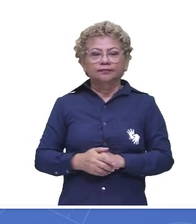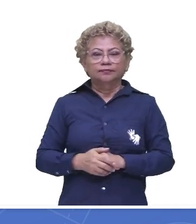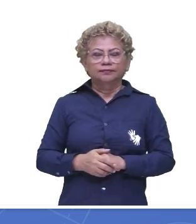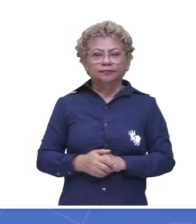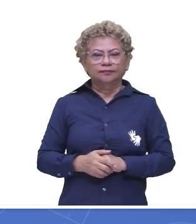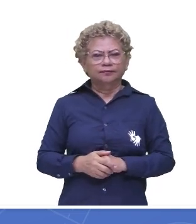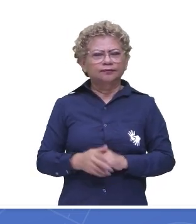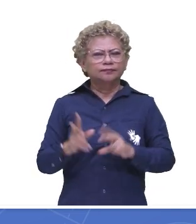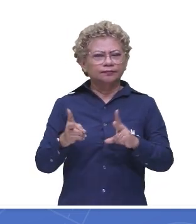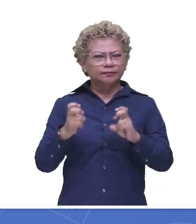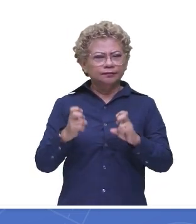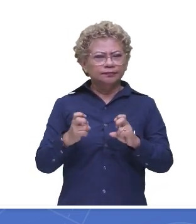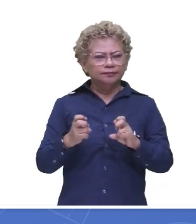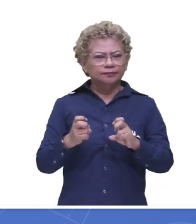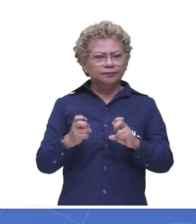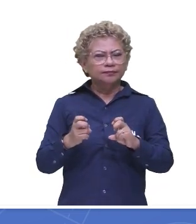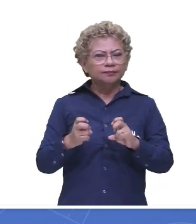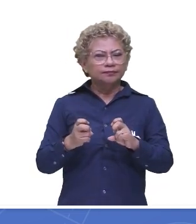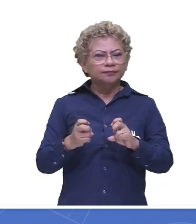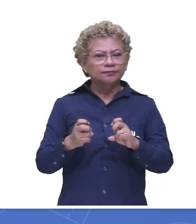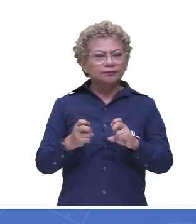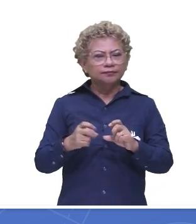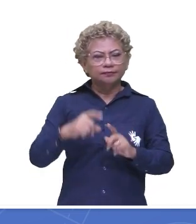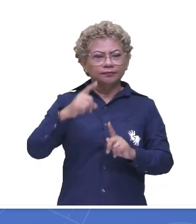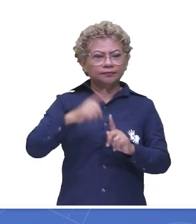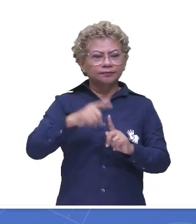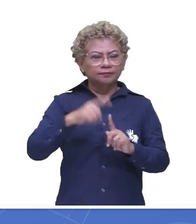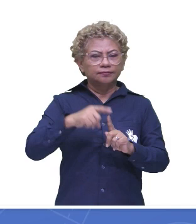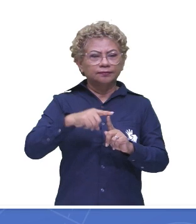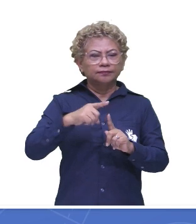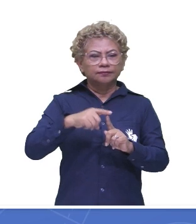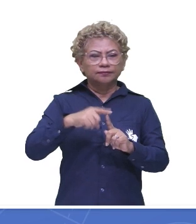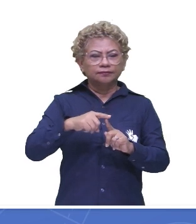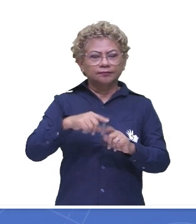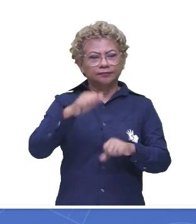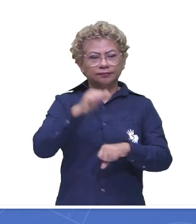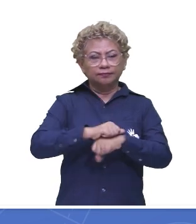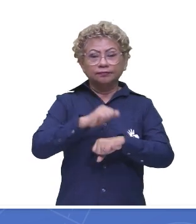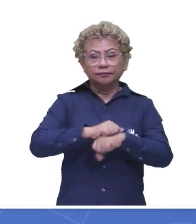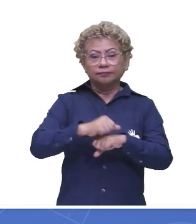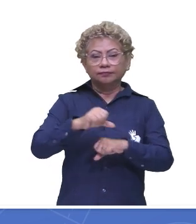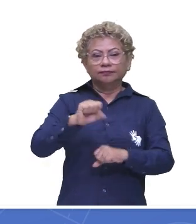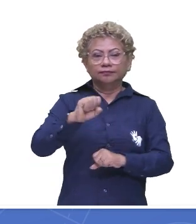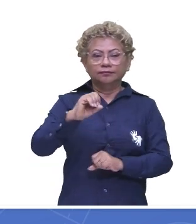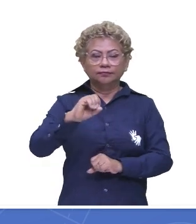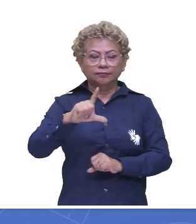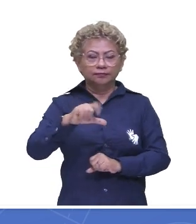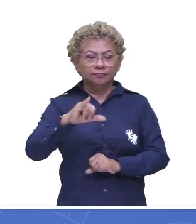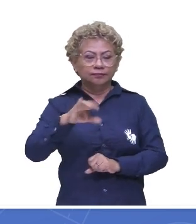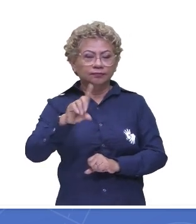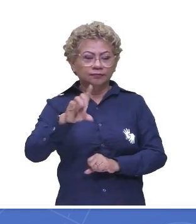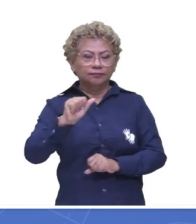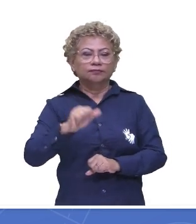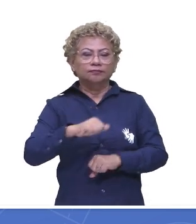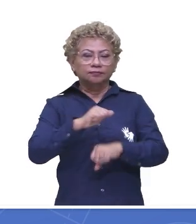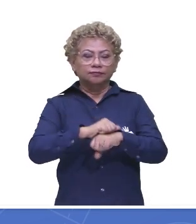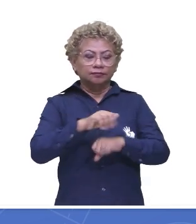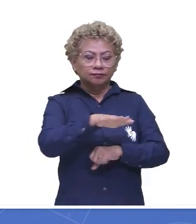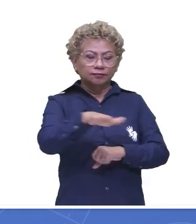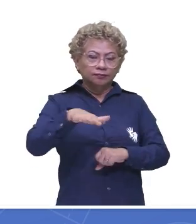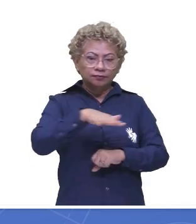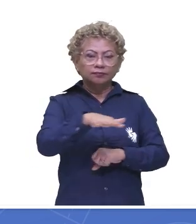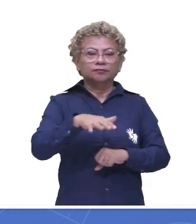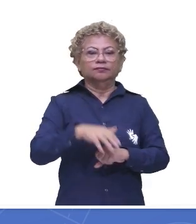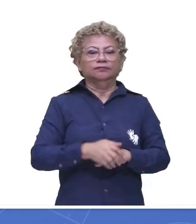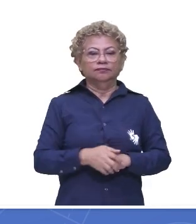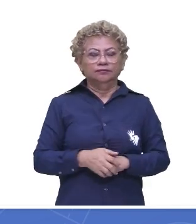atmosfera. Olha só, ele quer quais estão sólidos, não é? Quais estão sólidos em temperatura ambiente, ou seja,